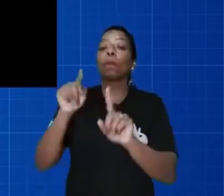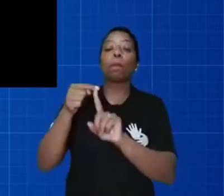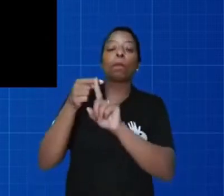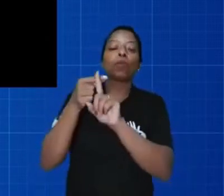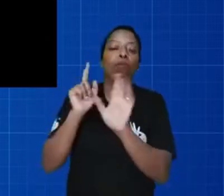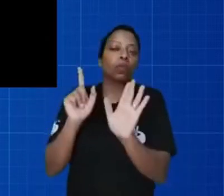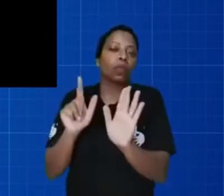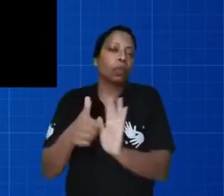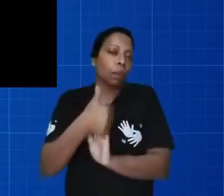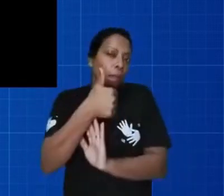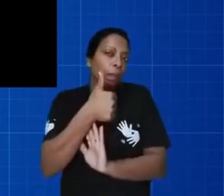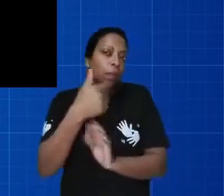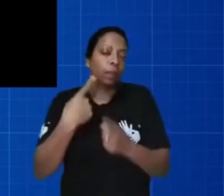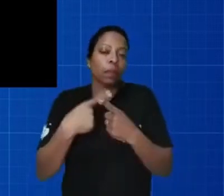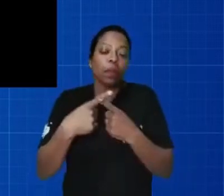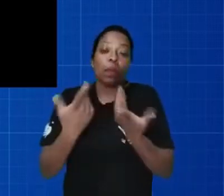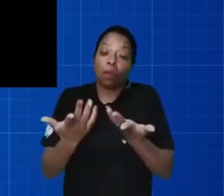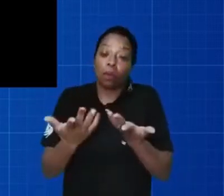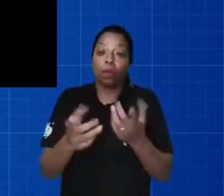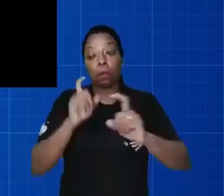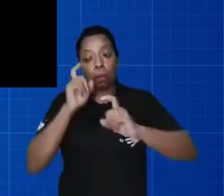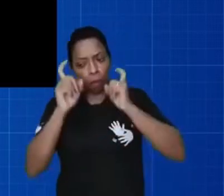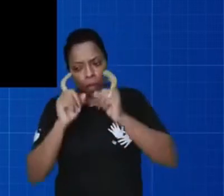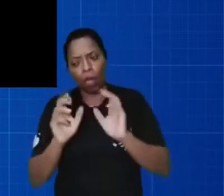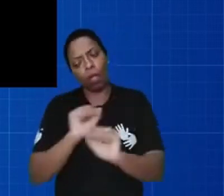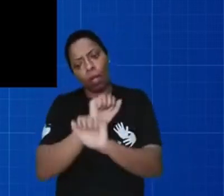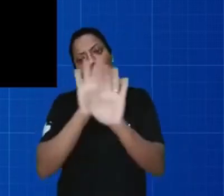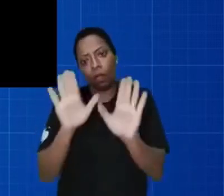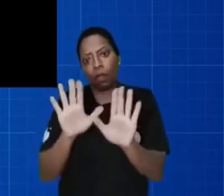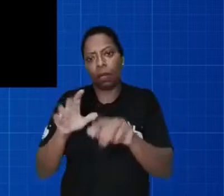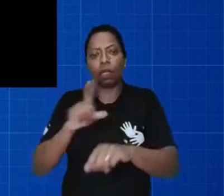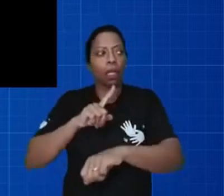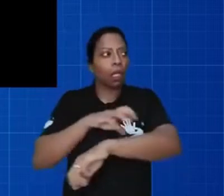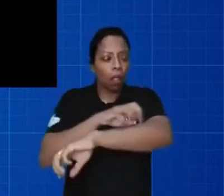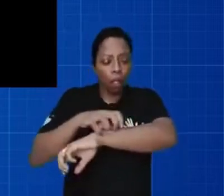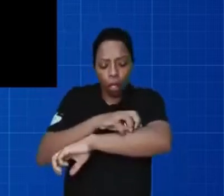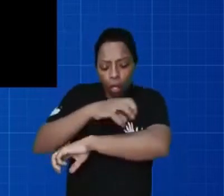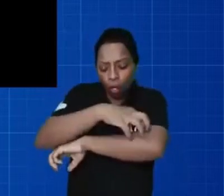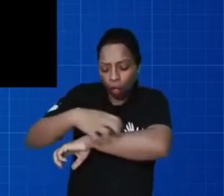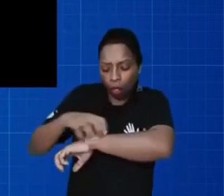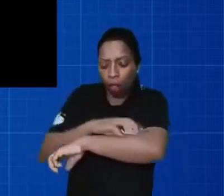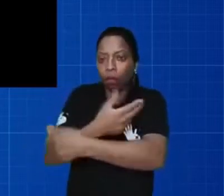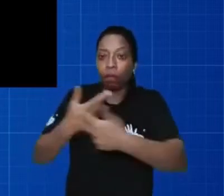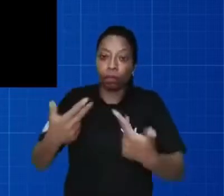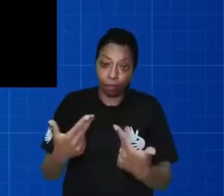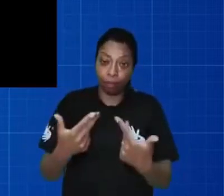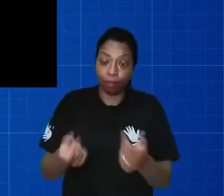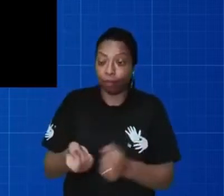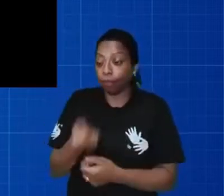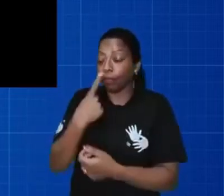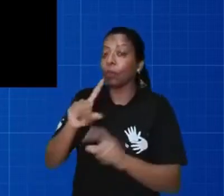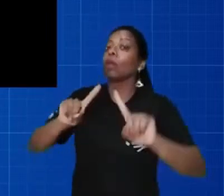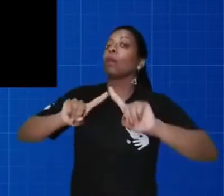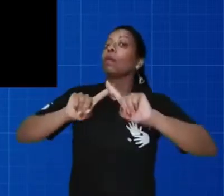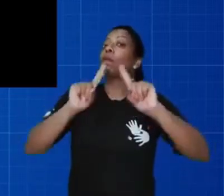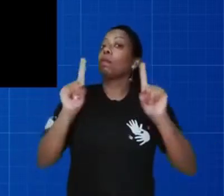pode fazer muitas lesões na pele, né, pode causar uma estranheza, né, enfim, ela não costuma evoluir para a gravidade.